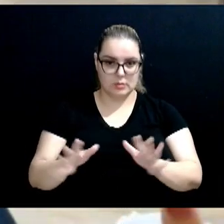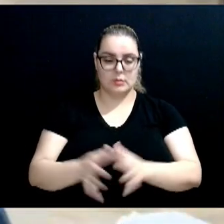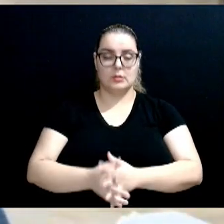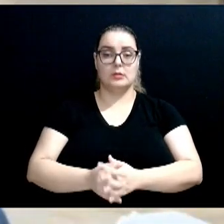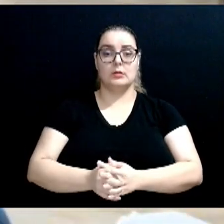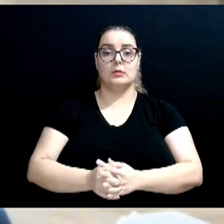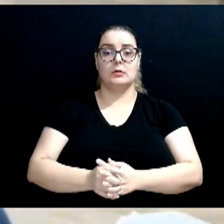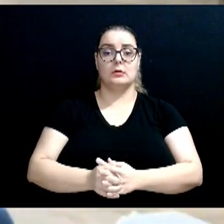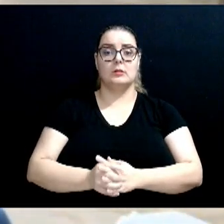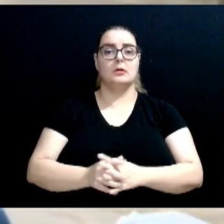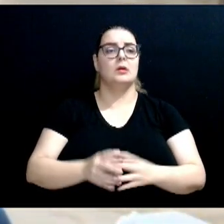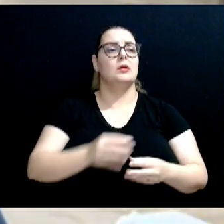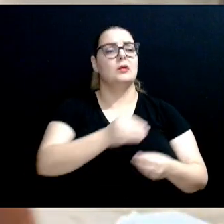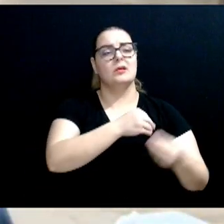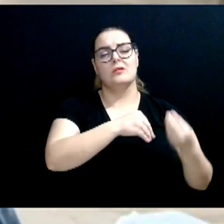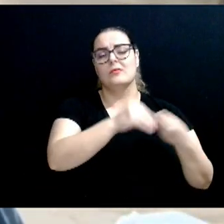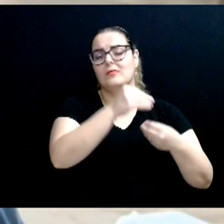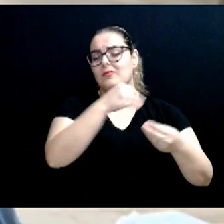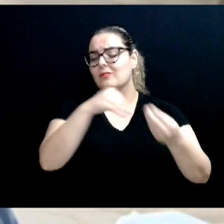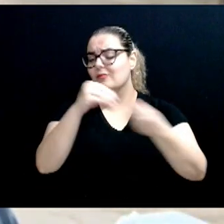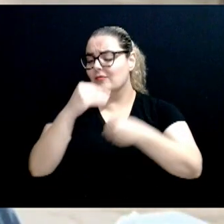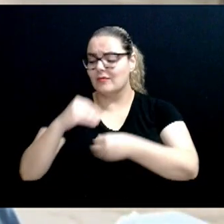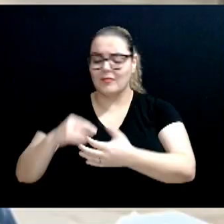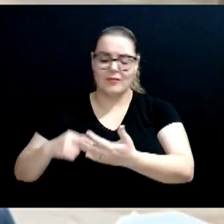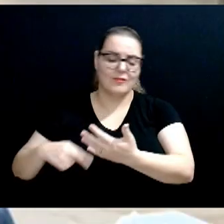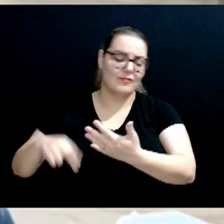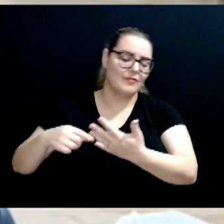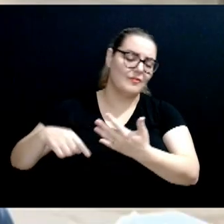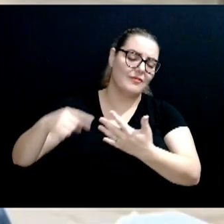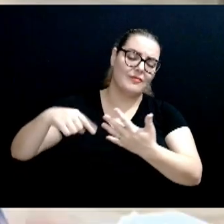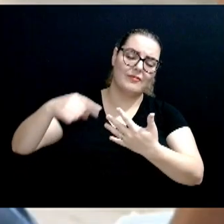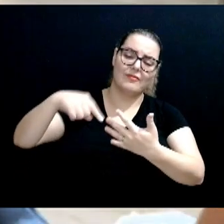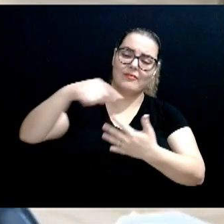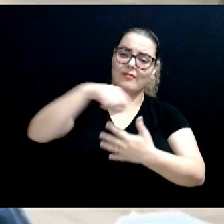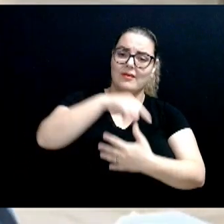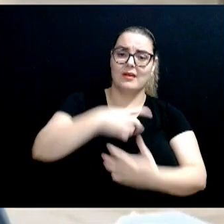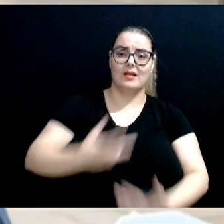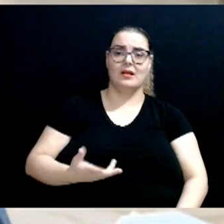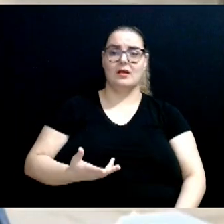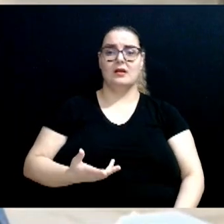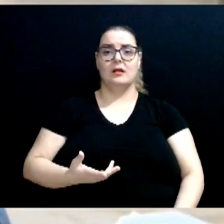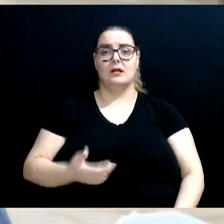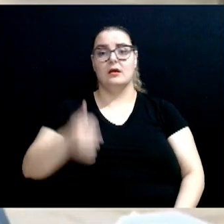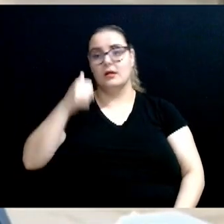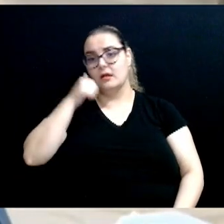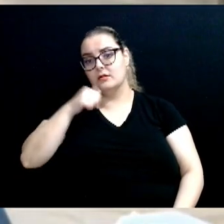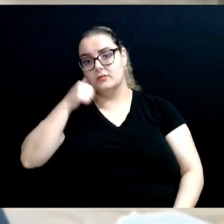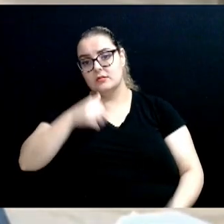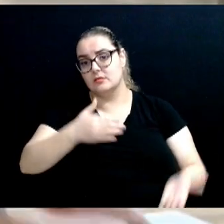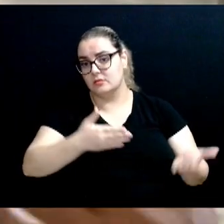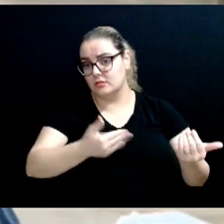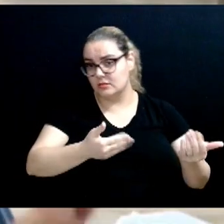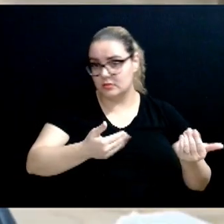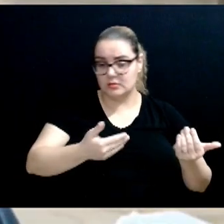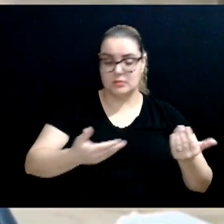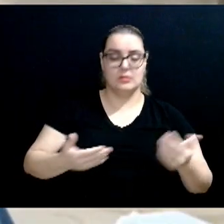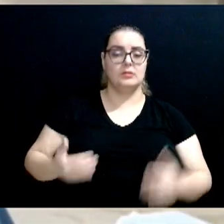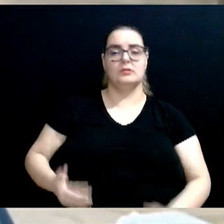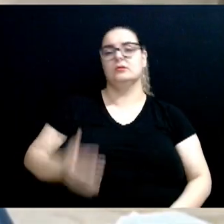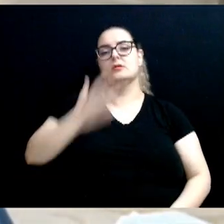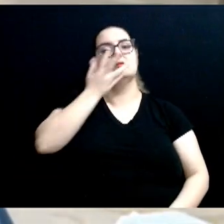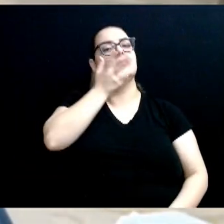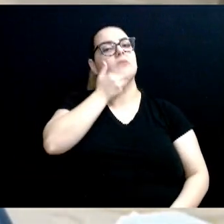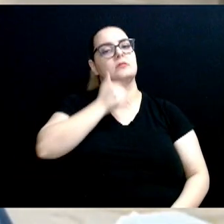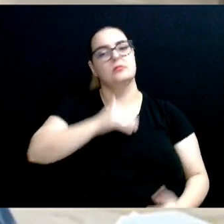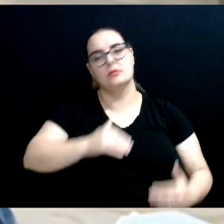Envolve várias questões da vida dessa moça, desde a sua infância, até as experiências